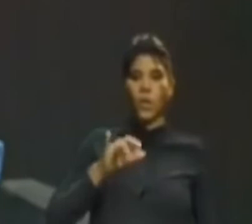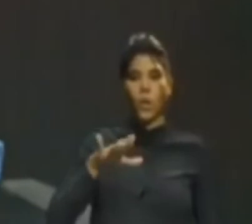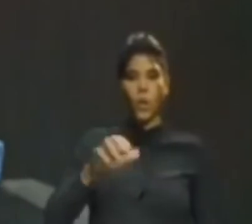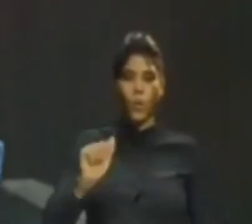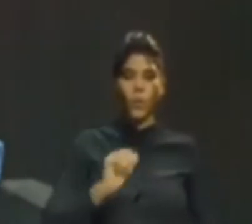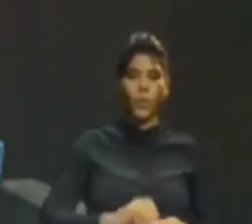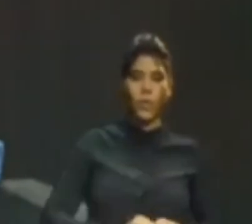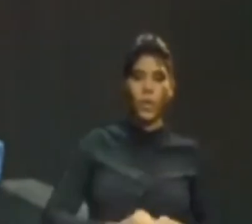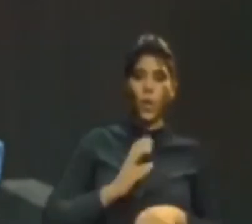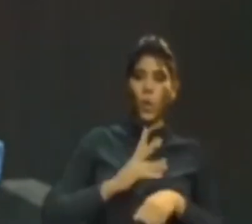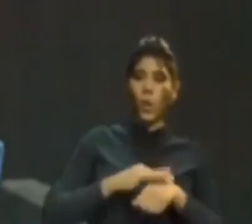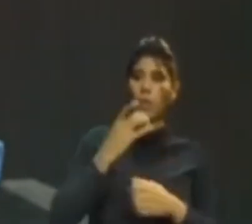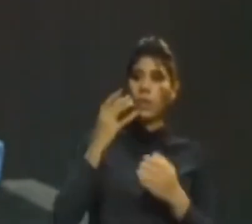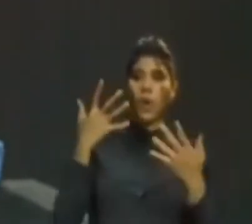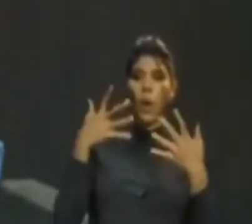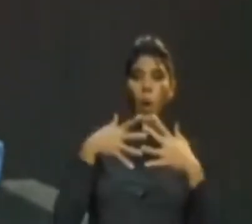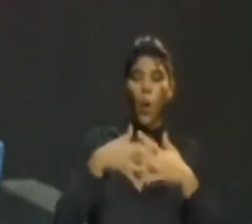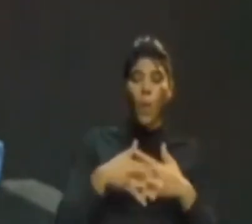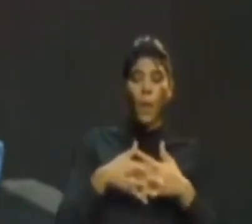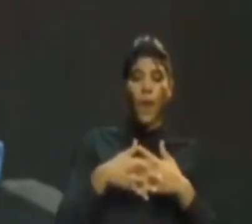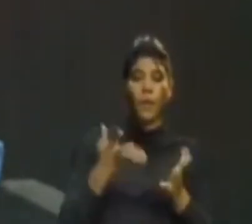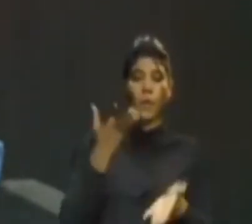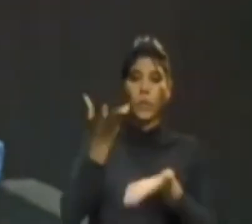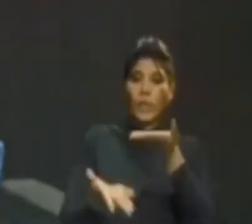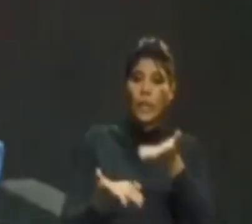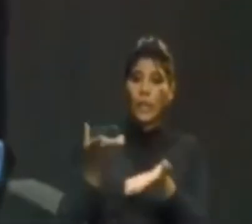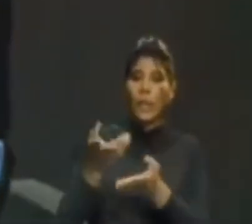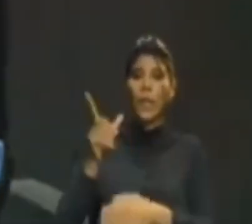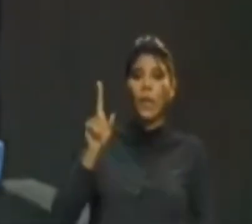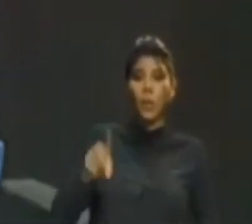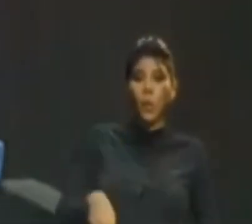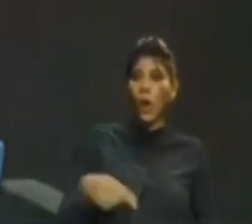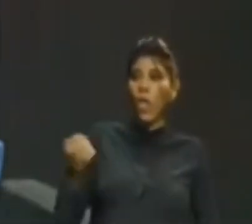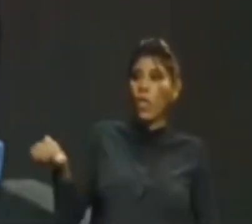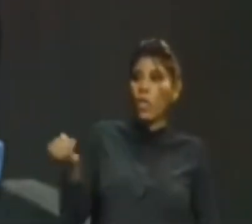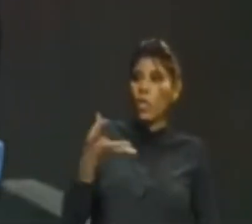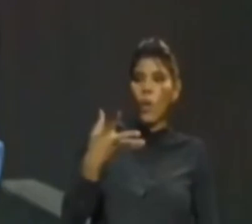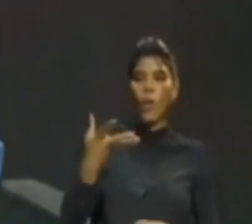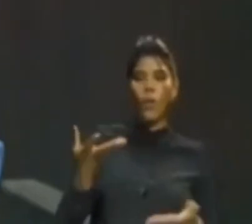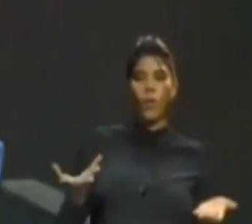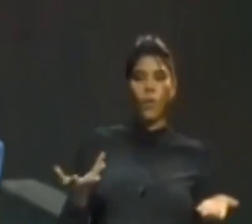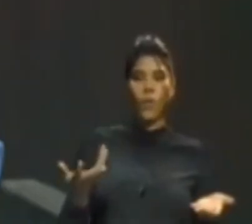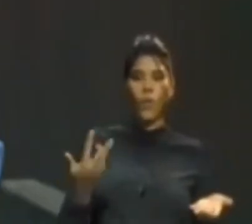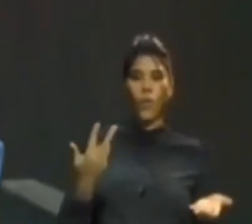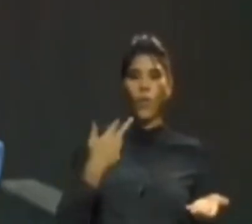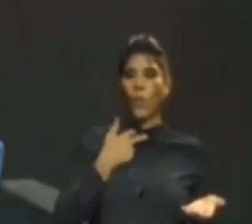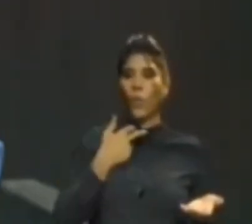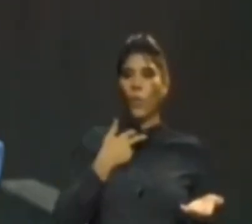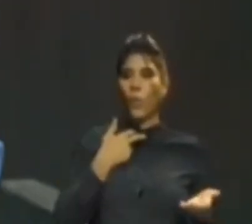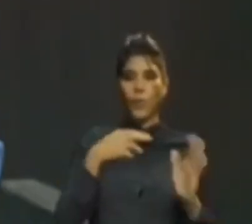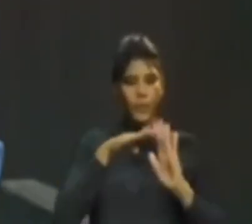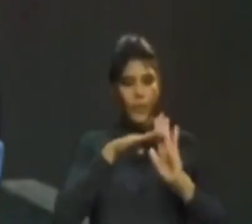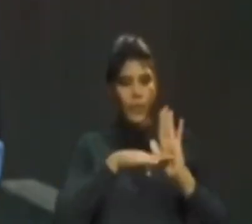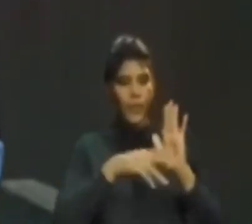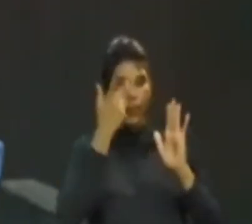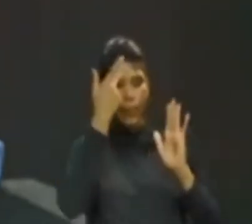doenças complexas cujos tratamentos são inovadores e portanto não podem estar no rol taxativo